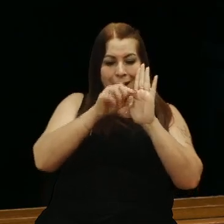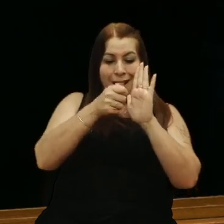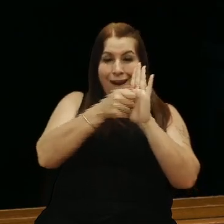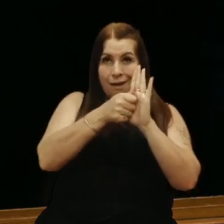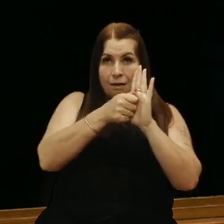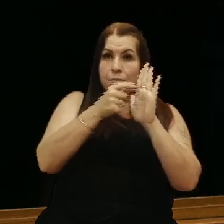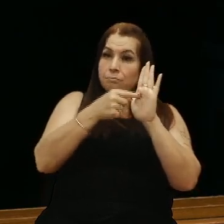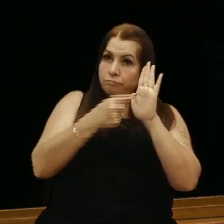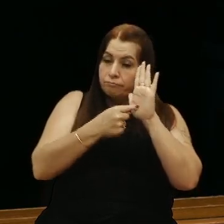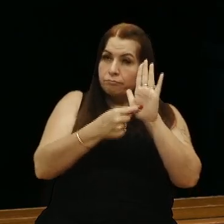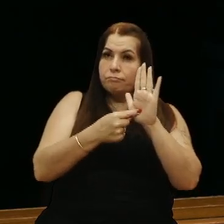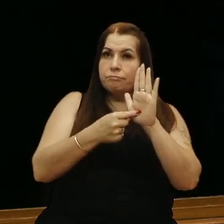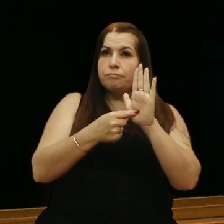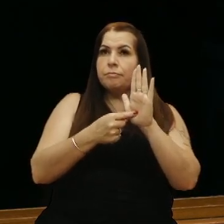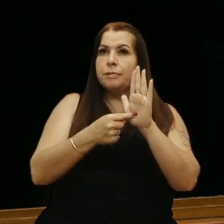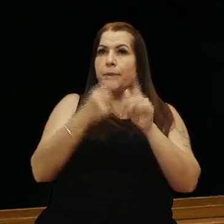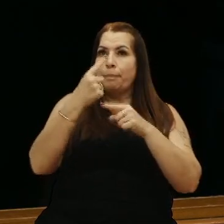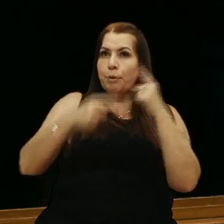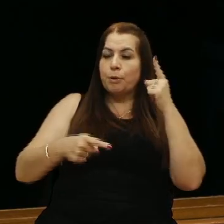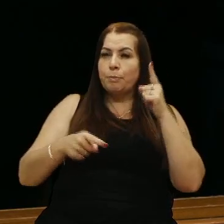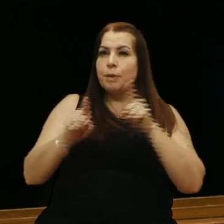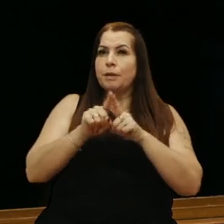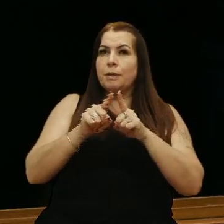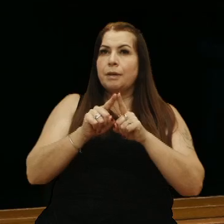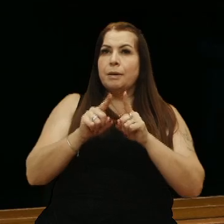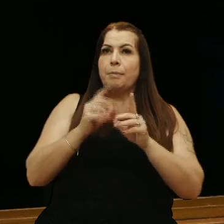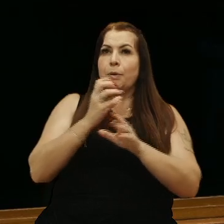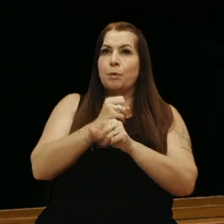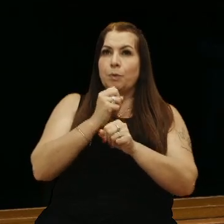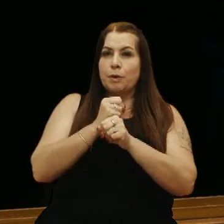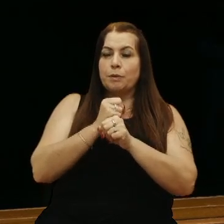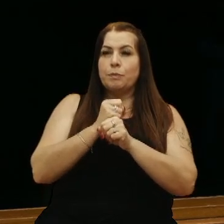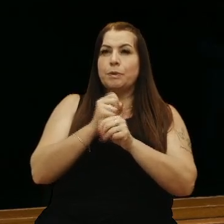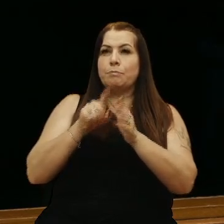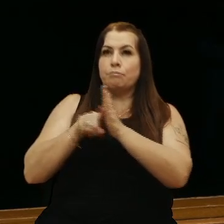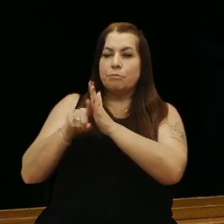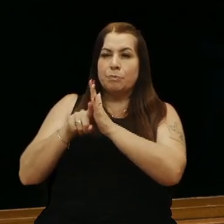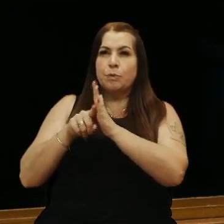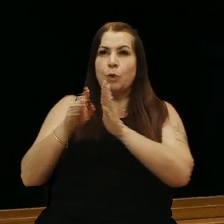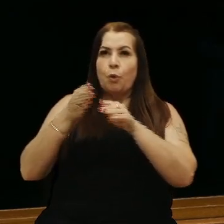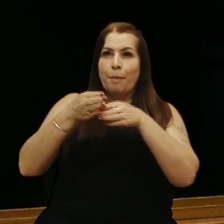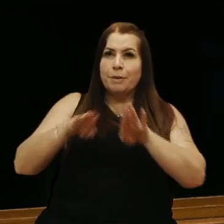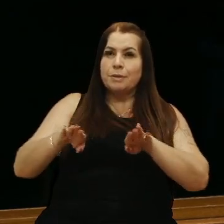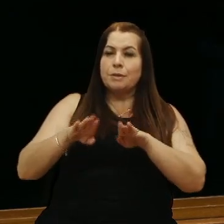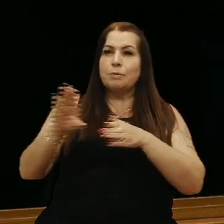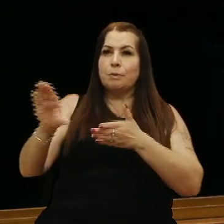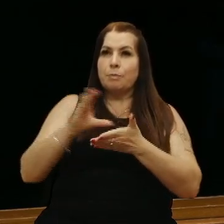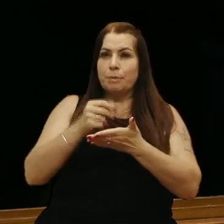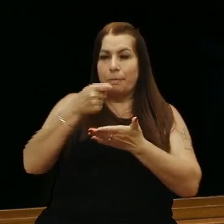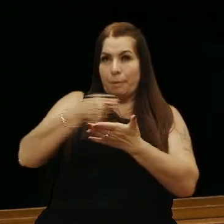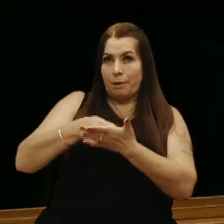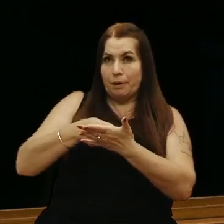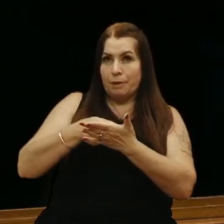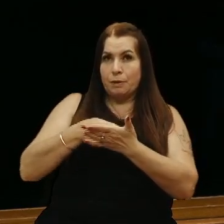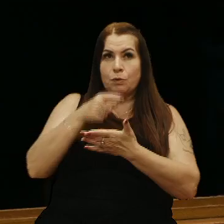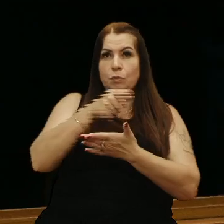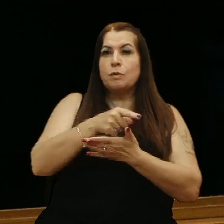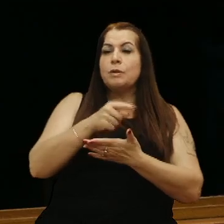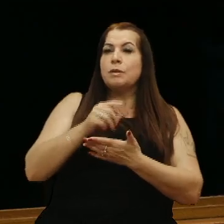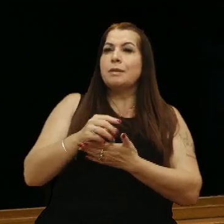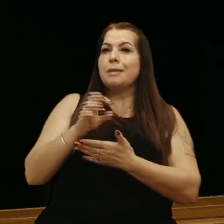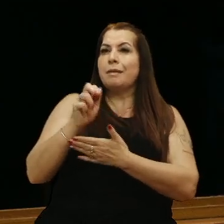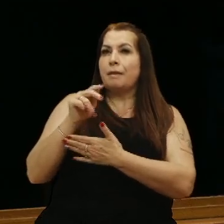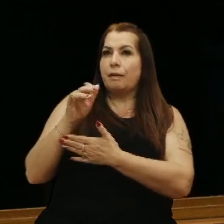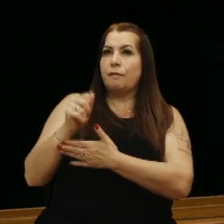fica expressamente vedado para fins de cálculos, apuração, compensação, repasse e pagamento do subsídio tarifário